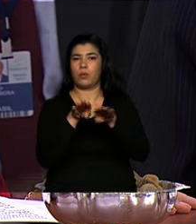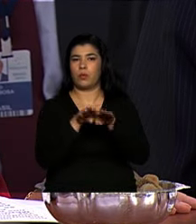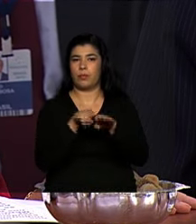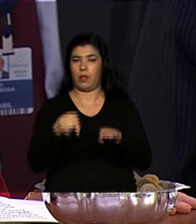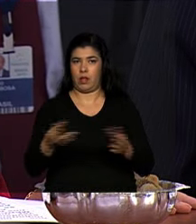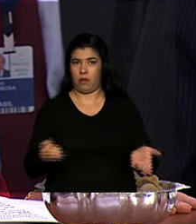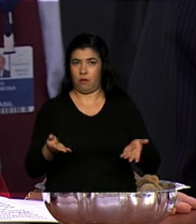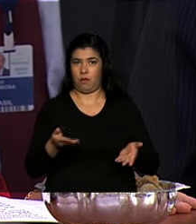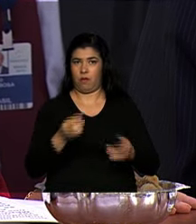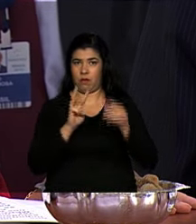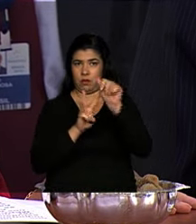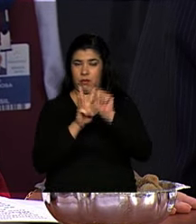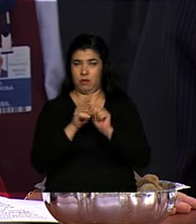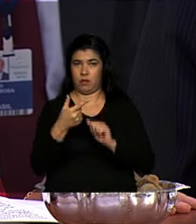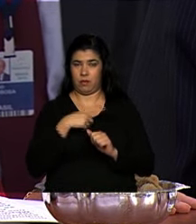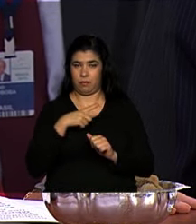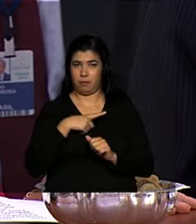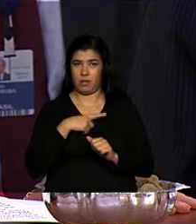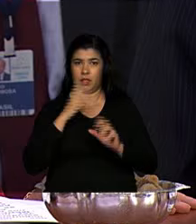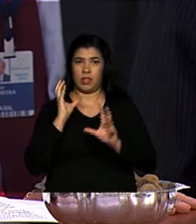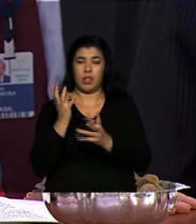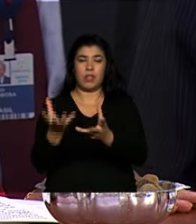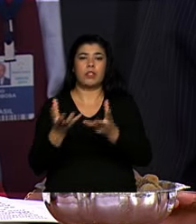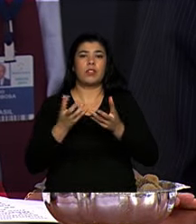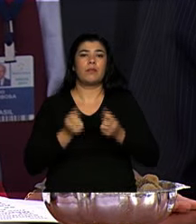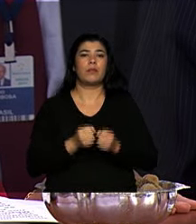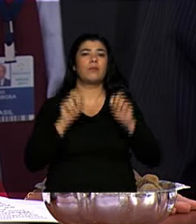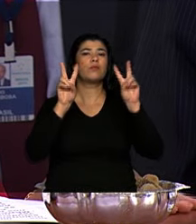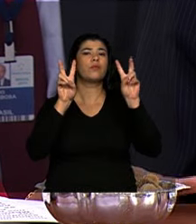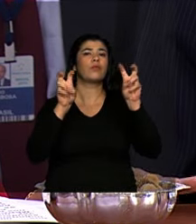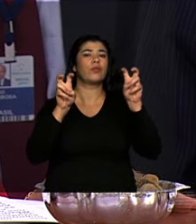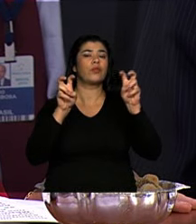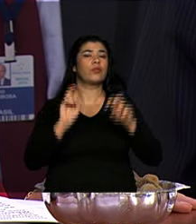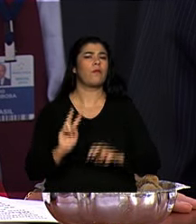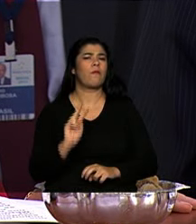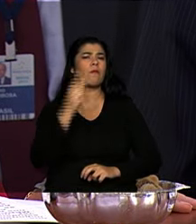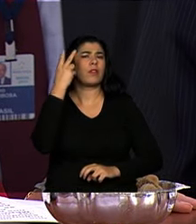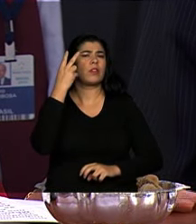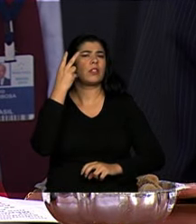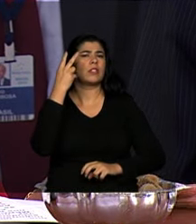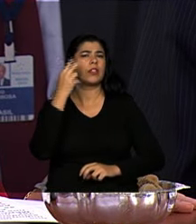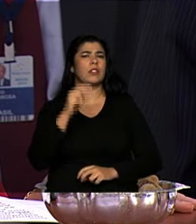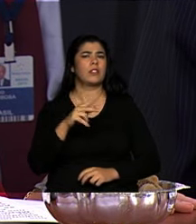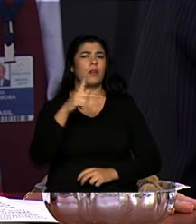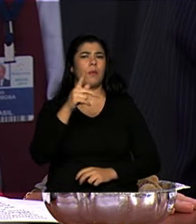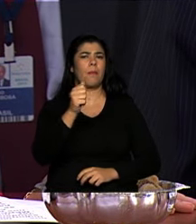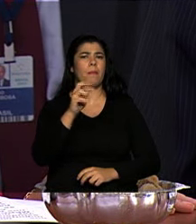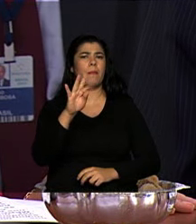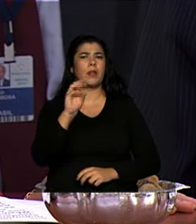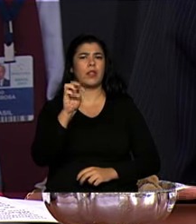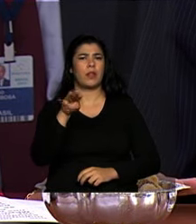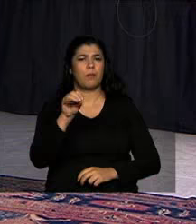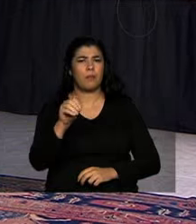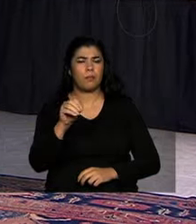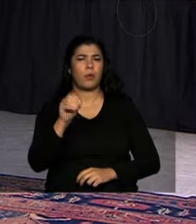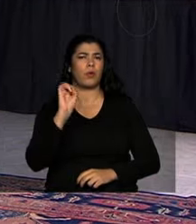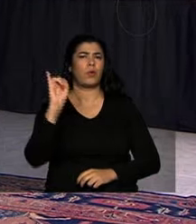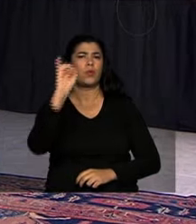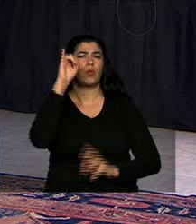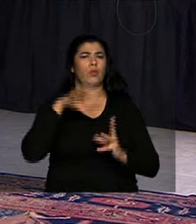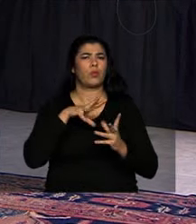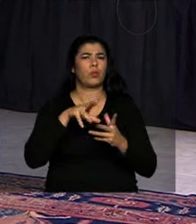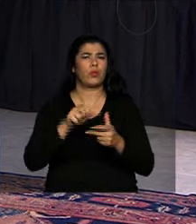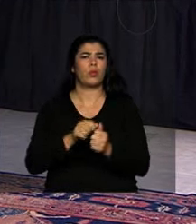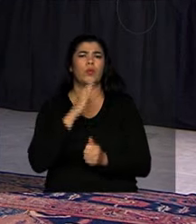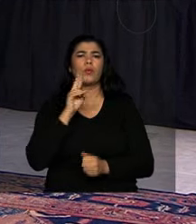título de Patrimônio Cultural do Mercosul à Ponte Internacional Barão de Mauá, entre